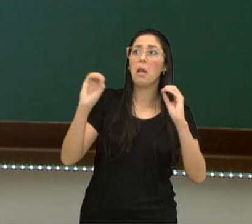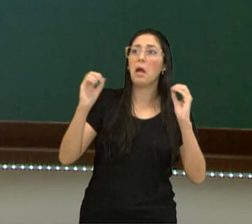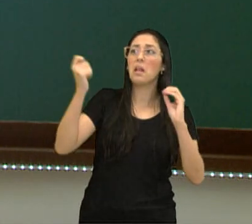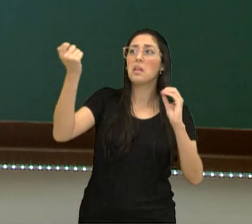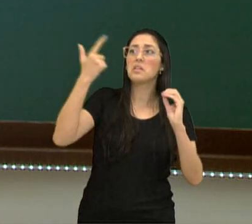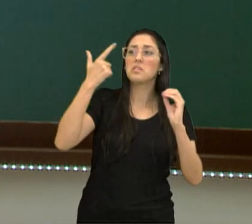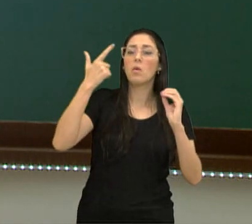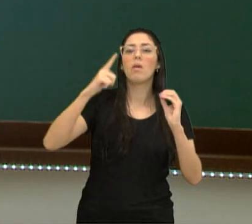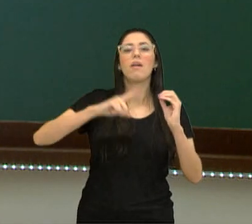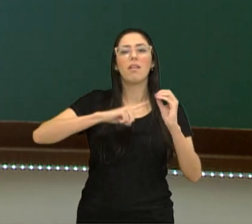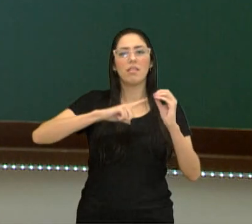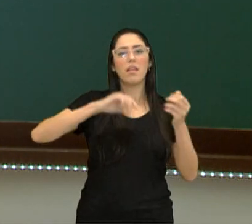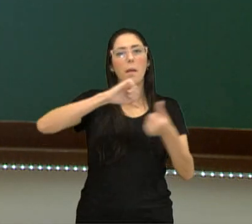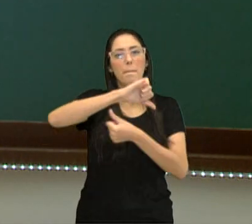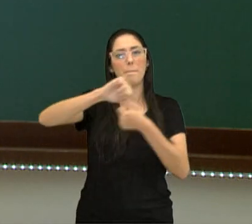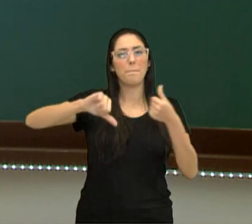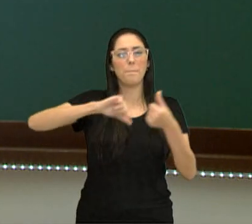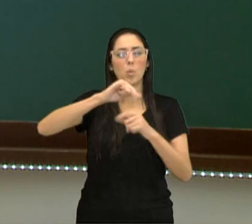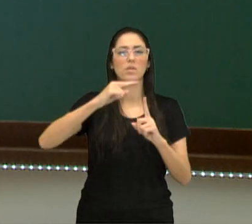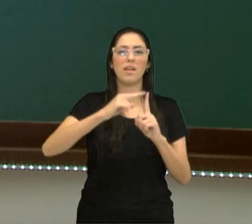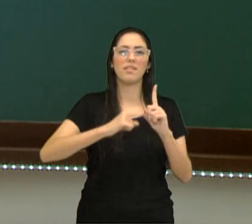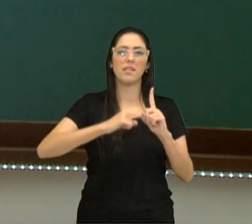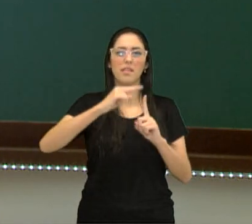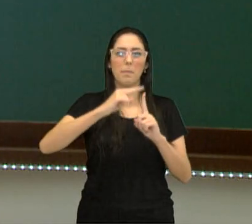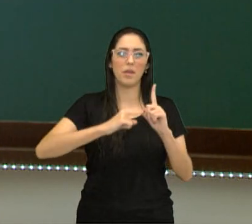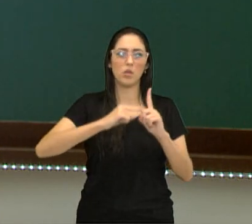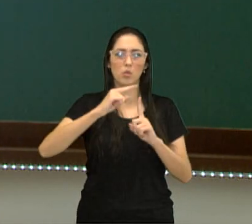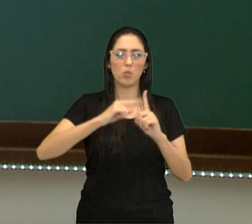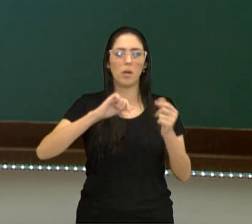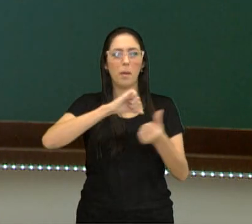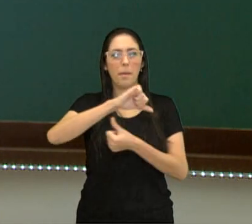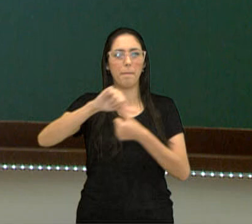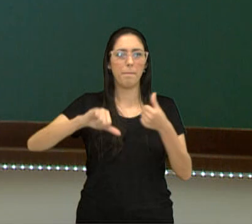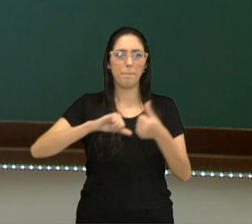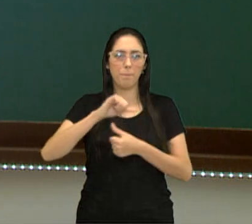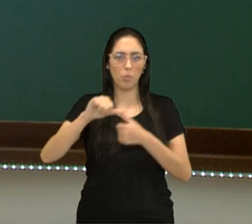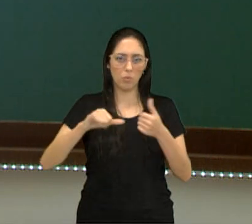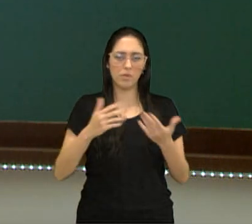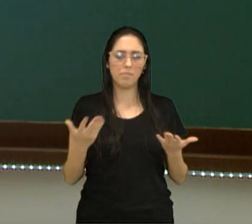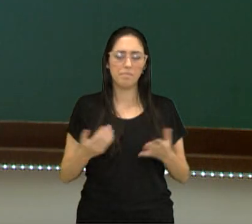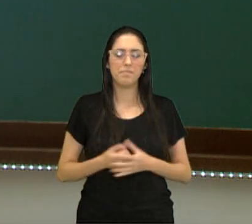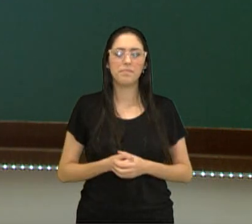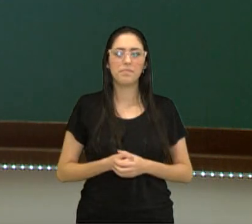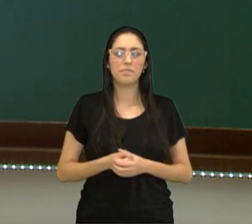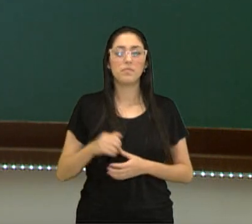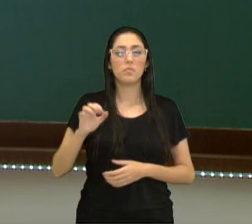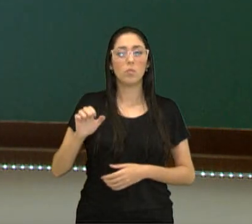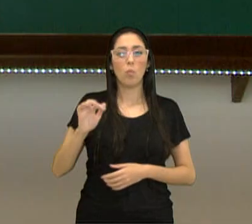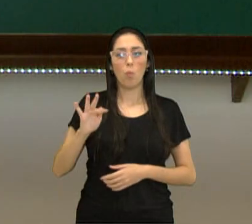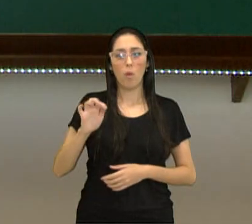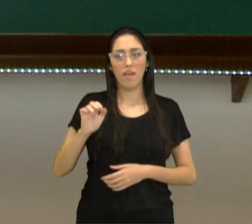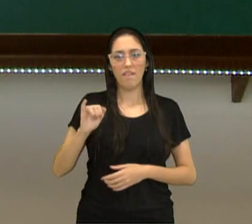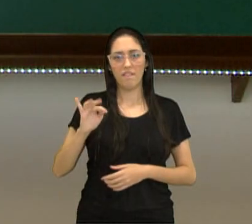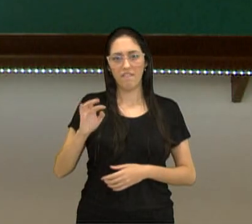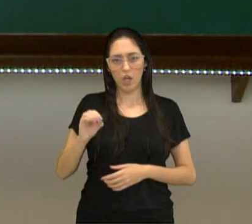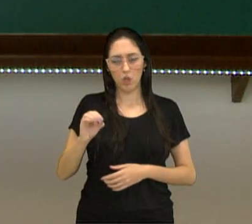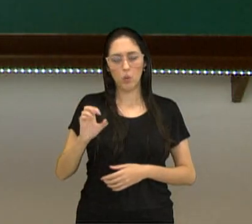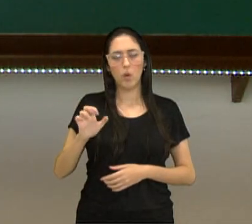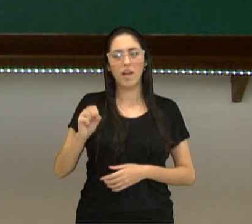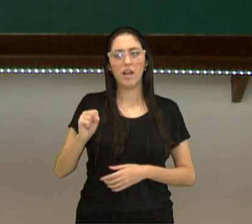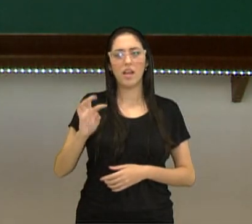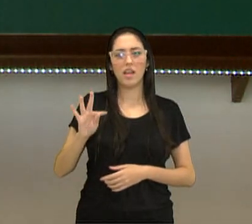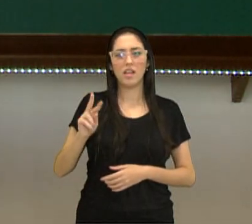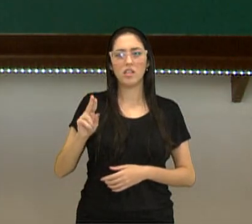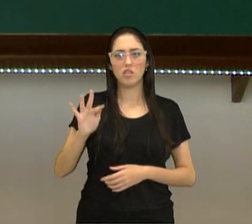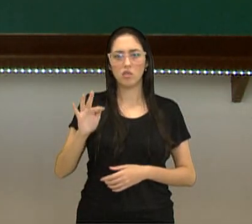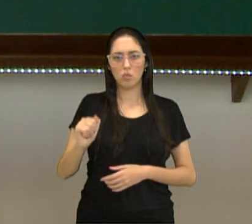uma variação de temperatura, uma amplitude térmica pequena. O efeito estufa, ele é necessário para que haja